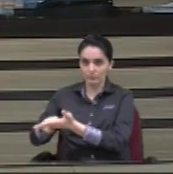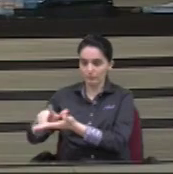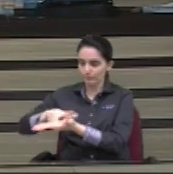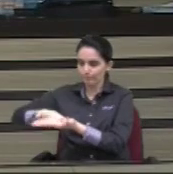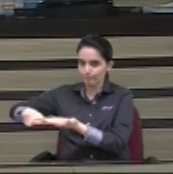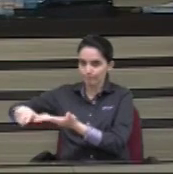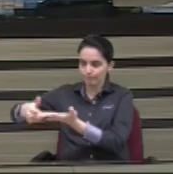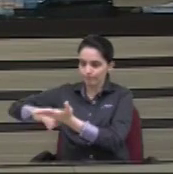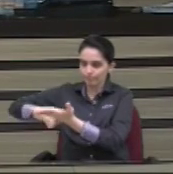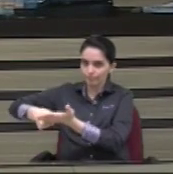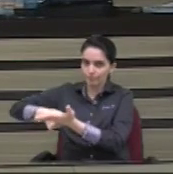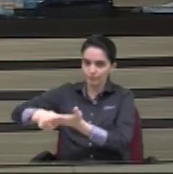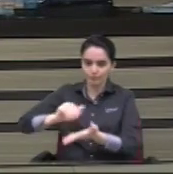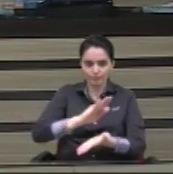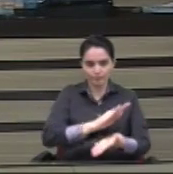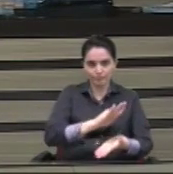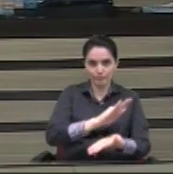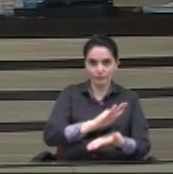estar embaçado, ok?